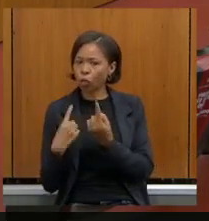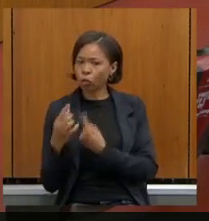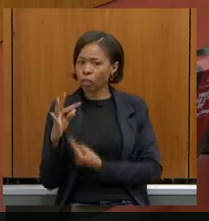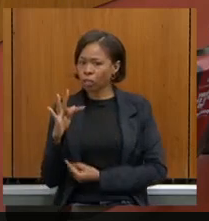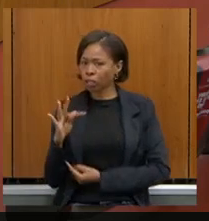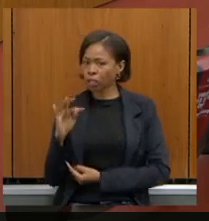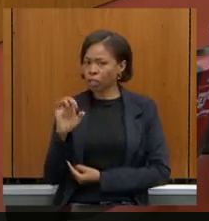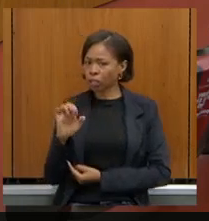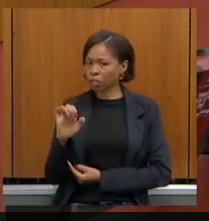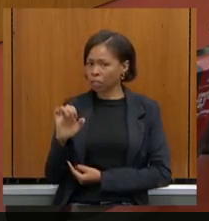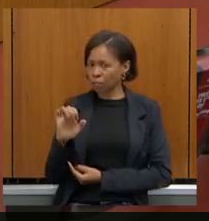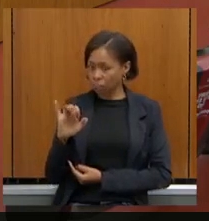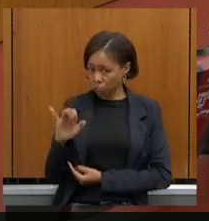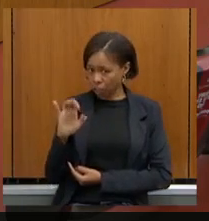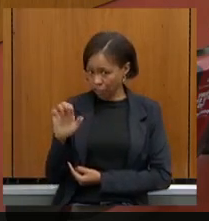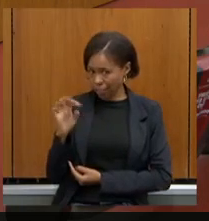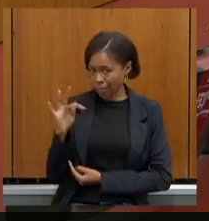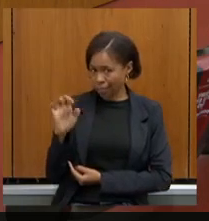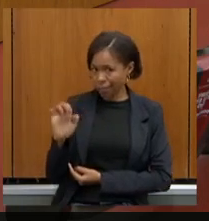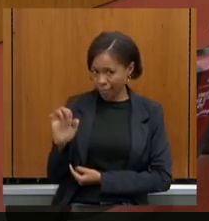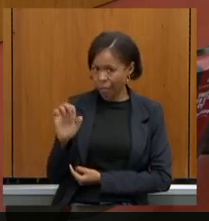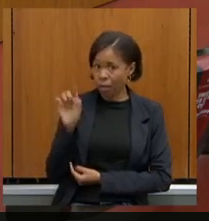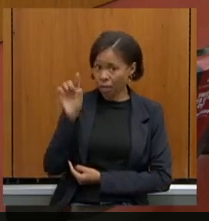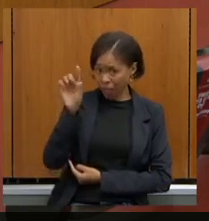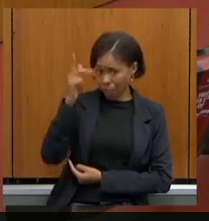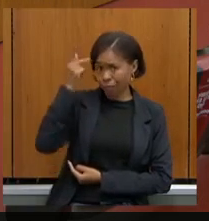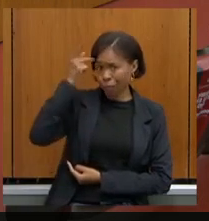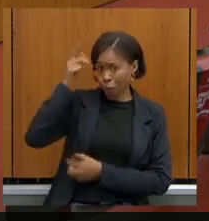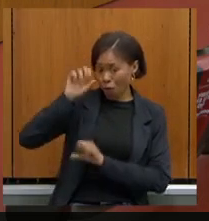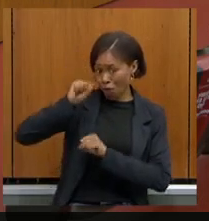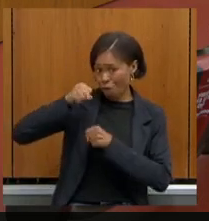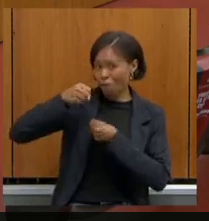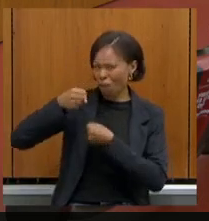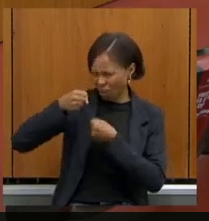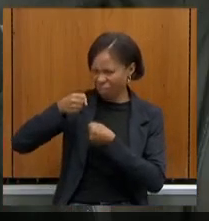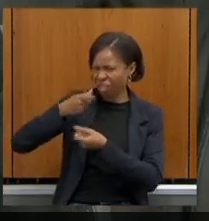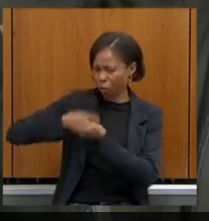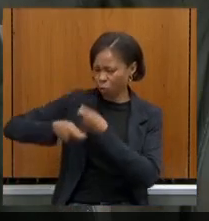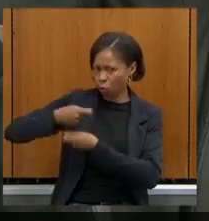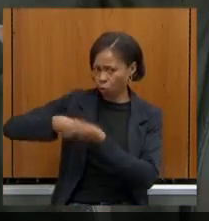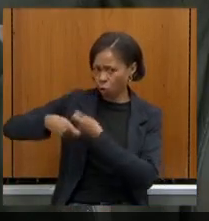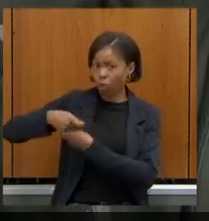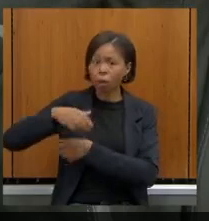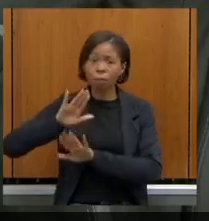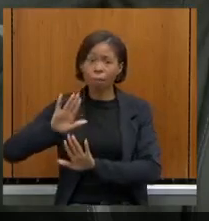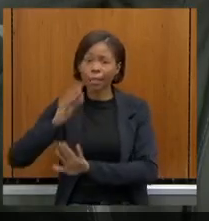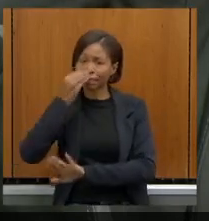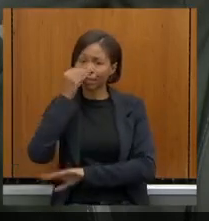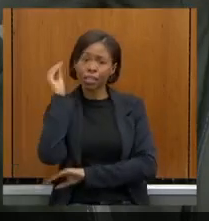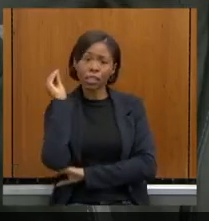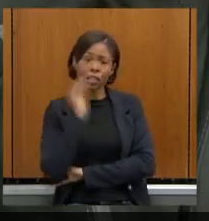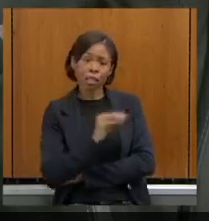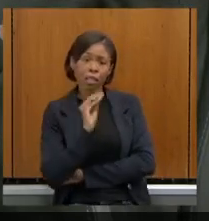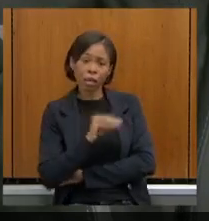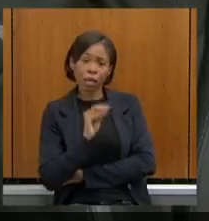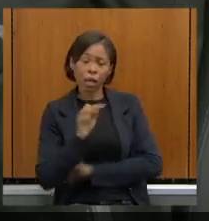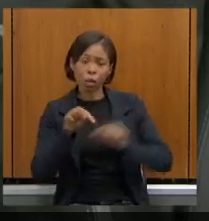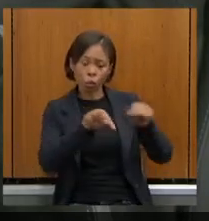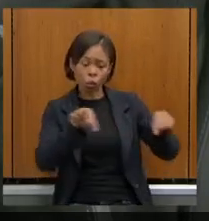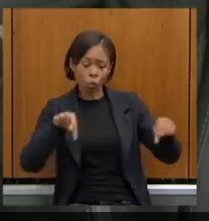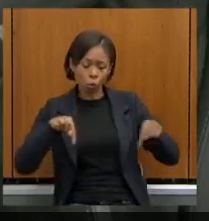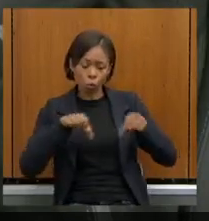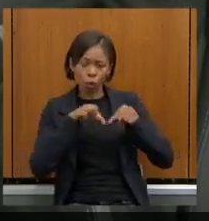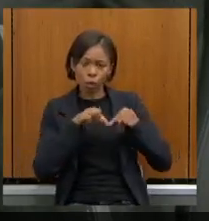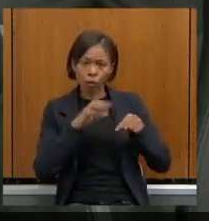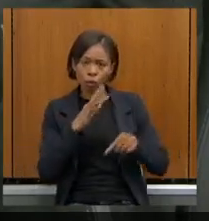da força de São Paulo econômica que tem e desconsiderando a força econômica que o Lago de Furnas tem